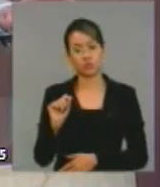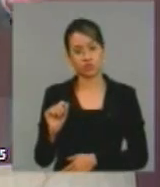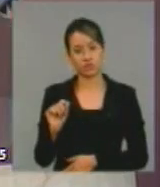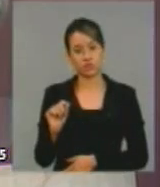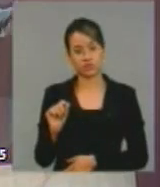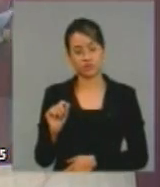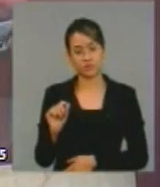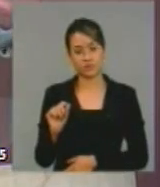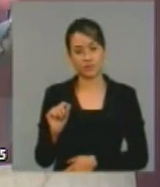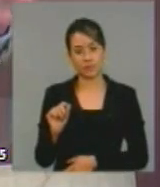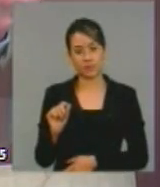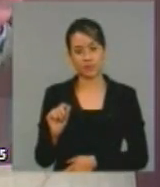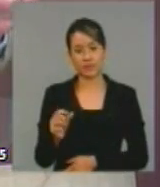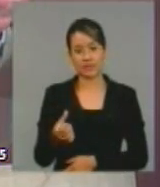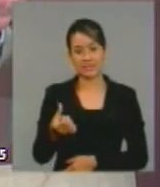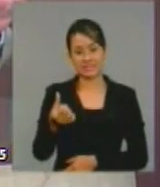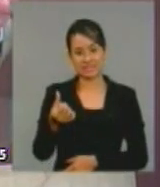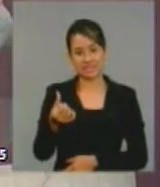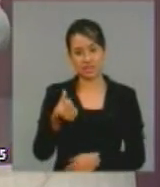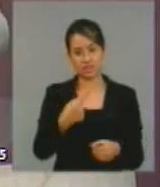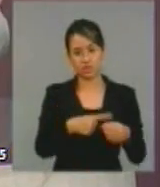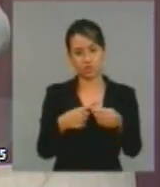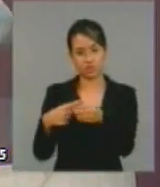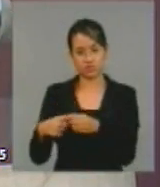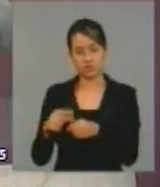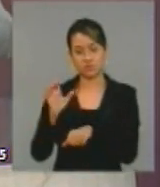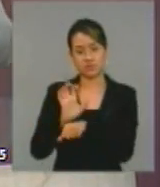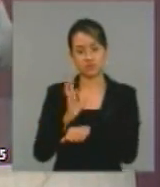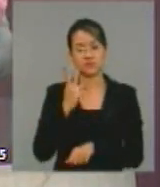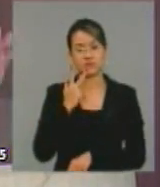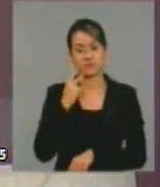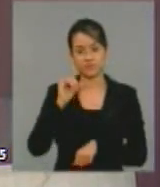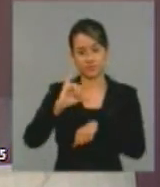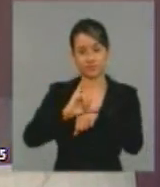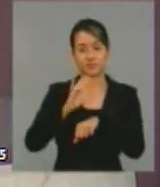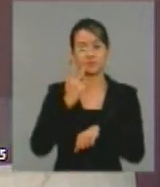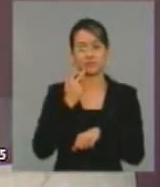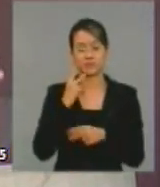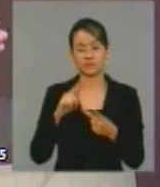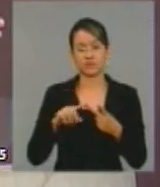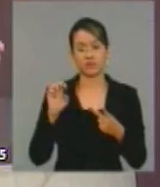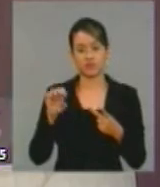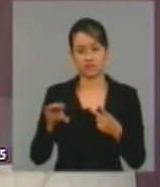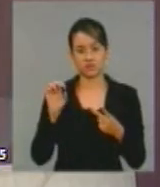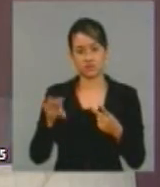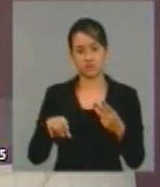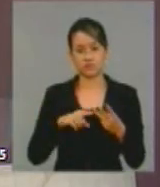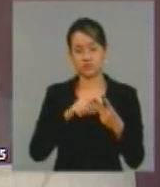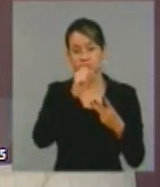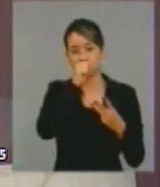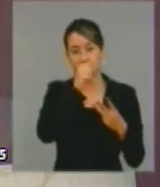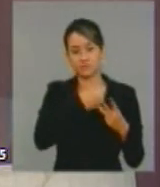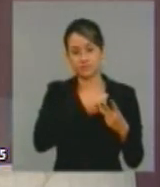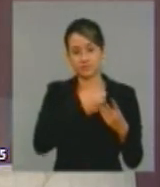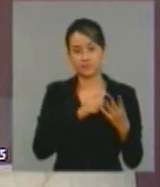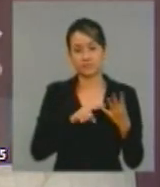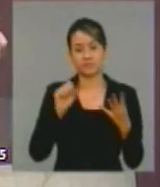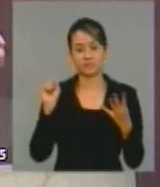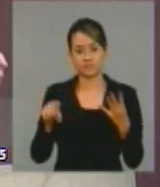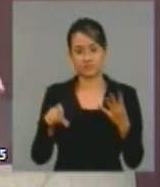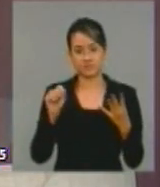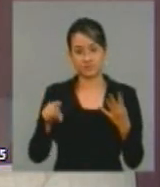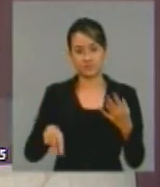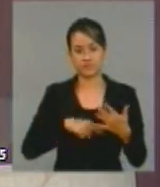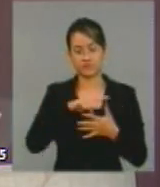que 6 municípios do Ceará, Fortaleza, Caucaia, Maracanaú,